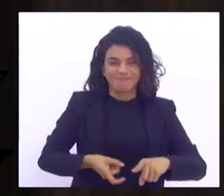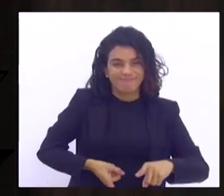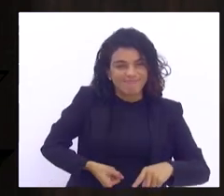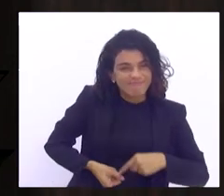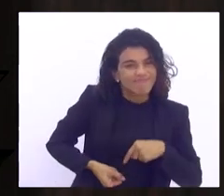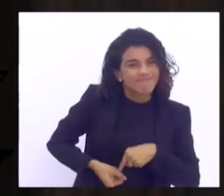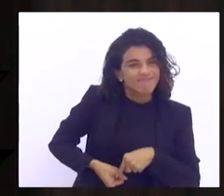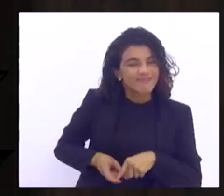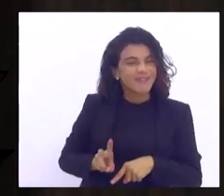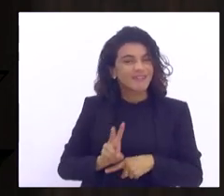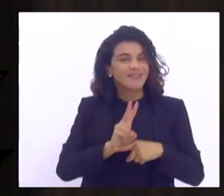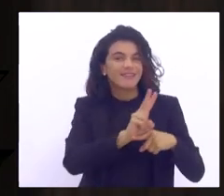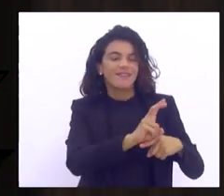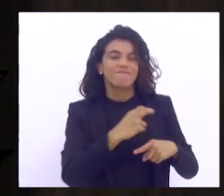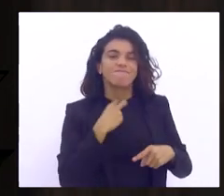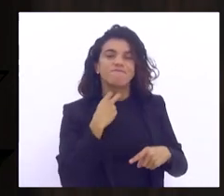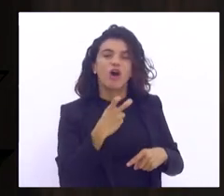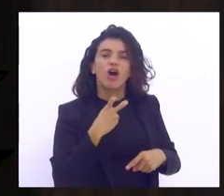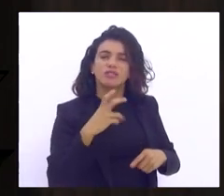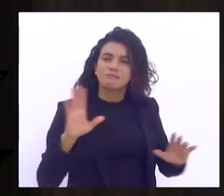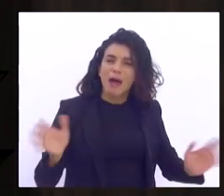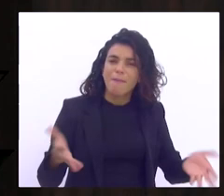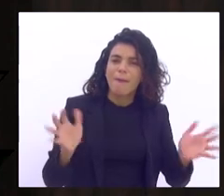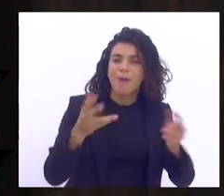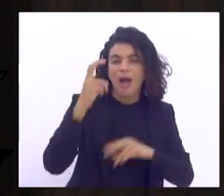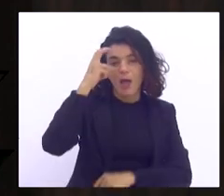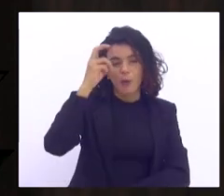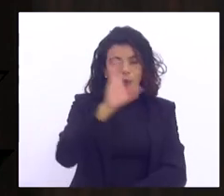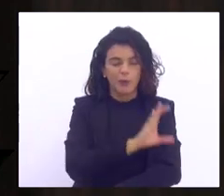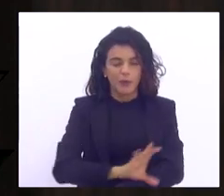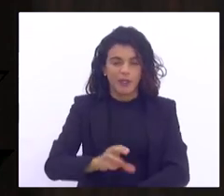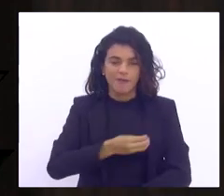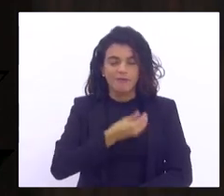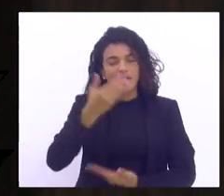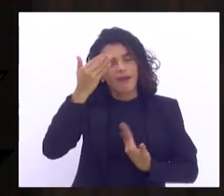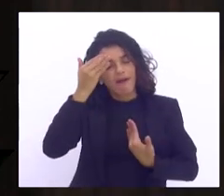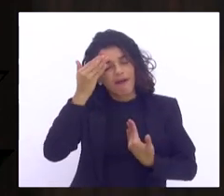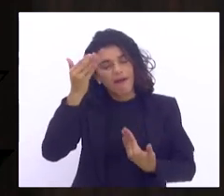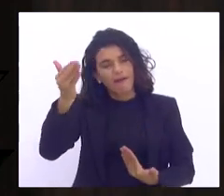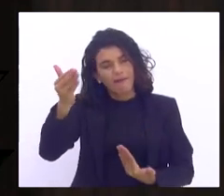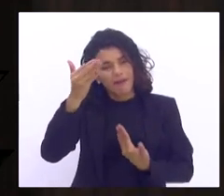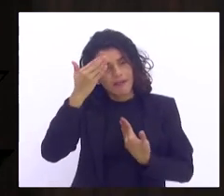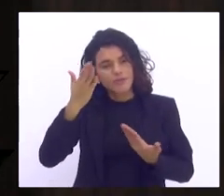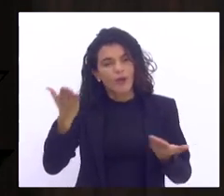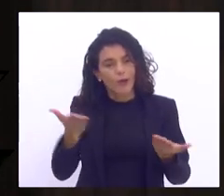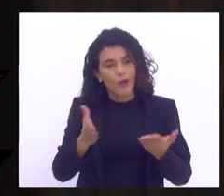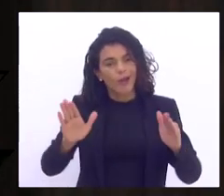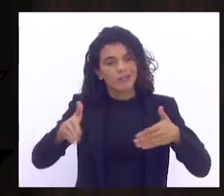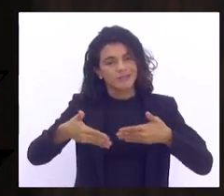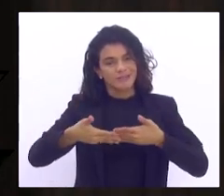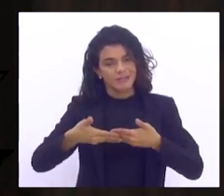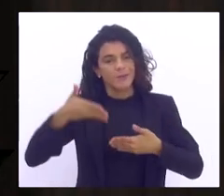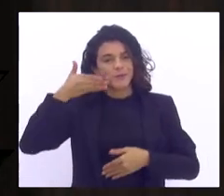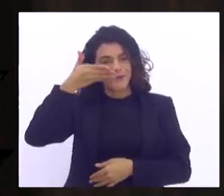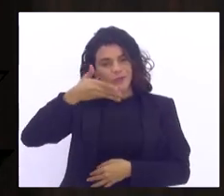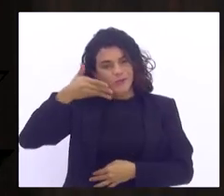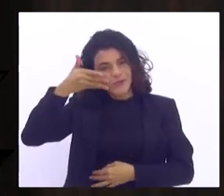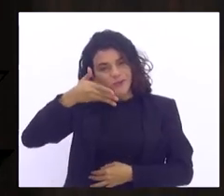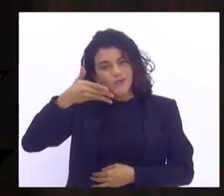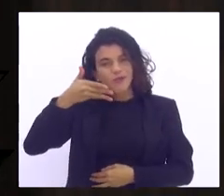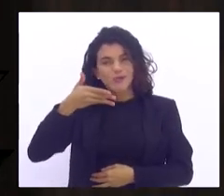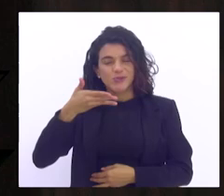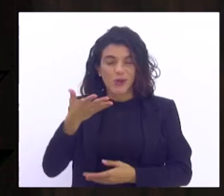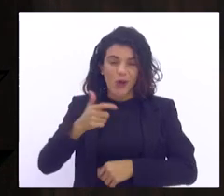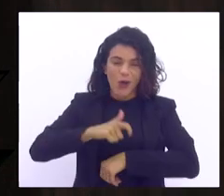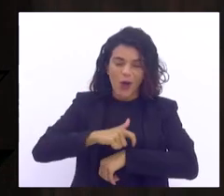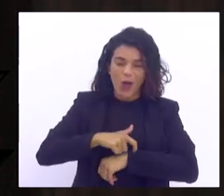pregar a cultura da vida. E aqui eu encerro agradecendo muito a paciência dos senhores também, como disse, imagino que no